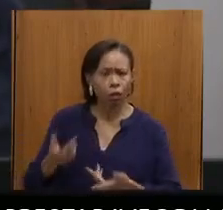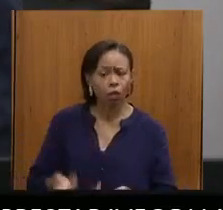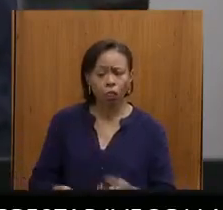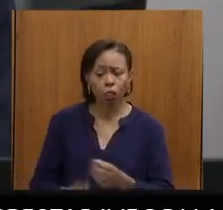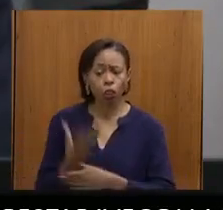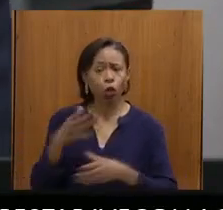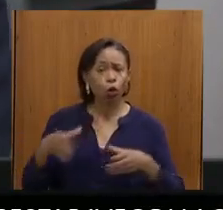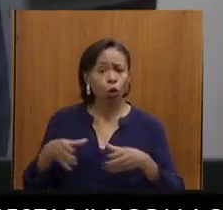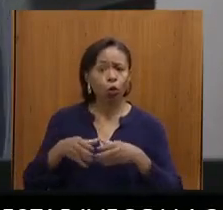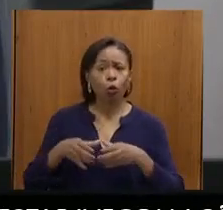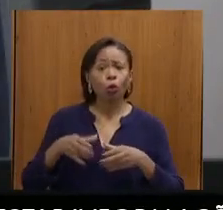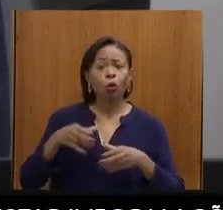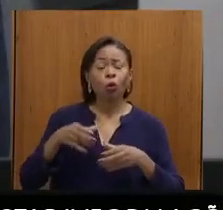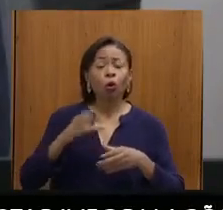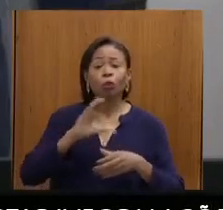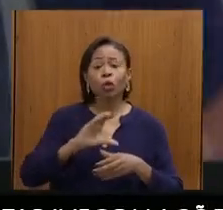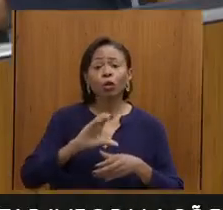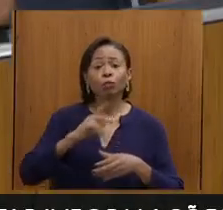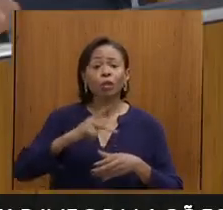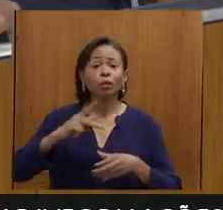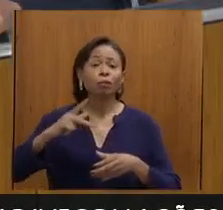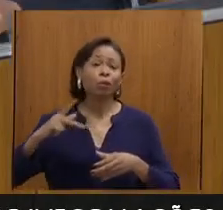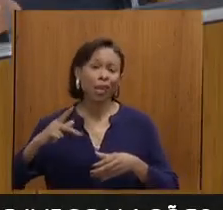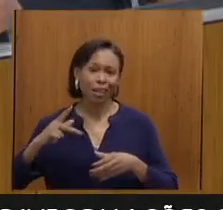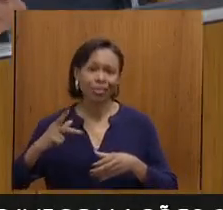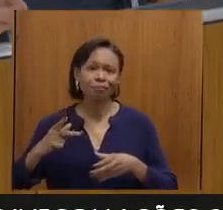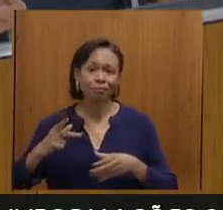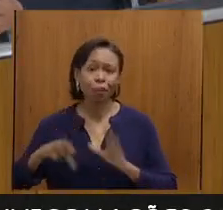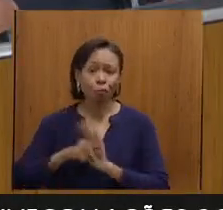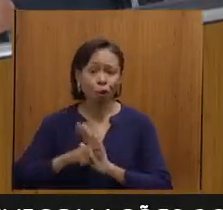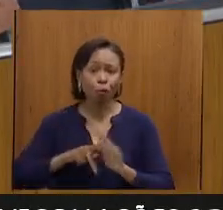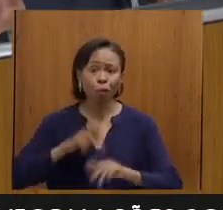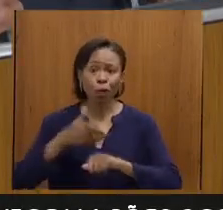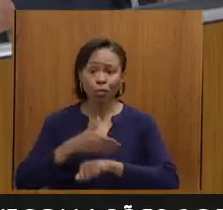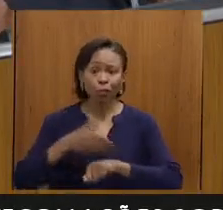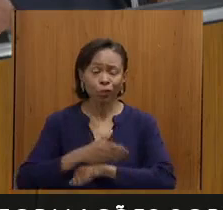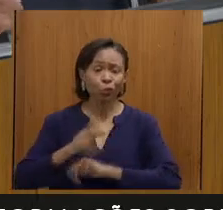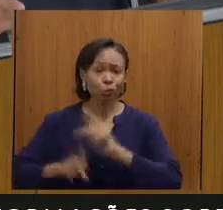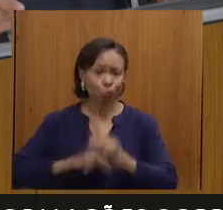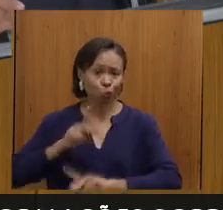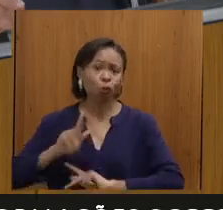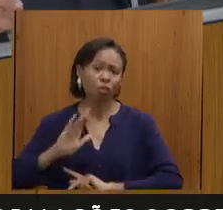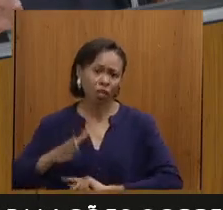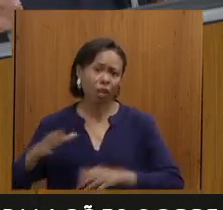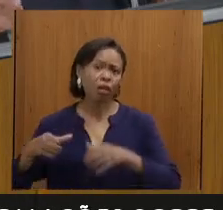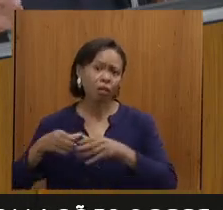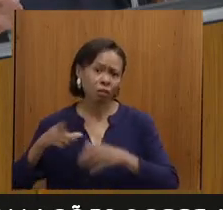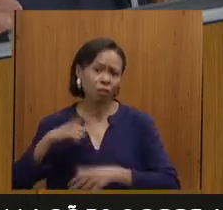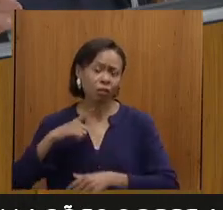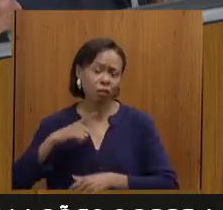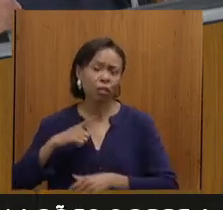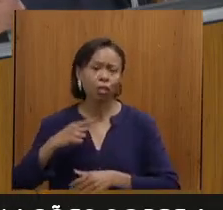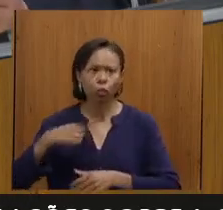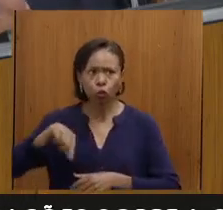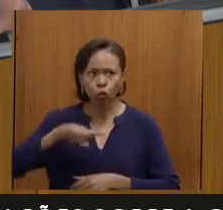Popular, já tem essa comissão. E nós fizemos o trabalho do jeito que entendemos e